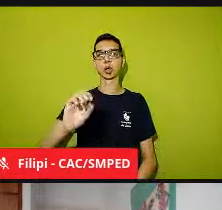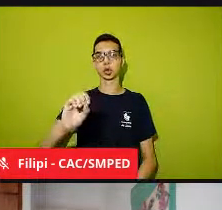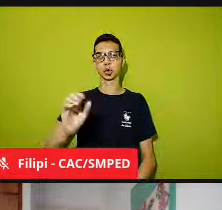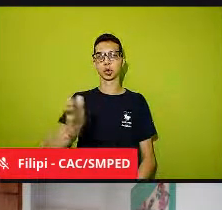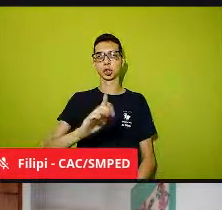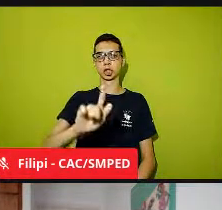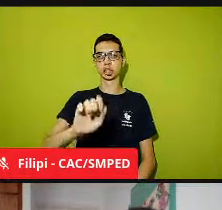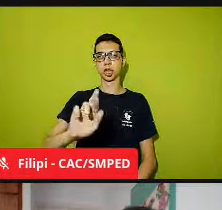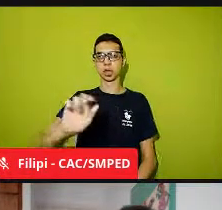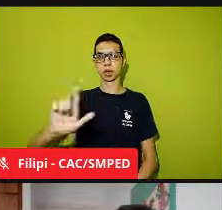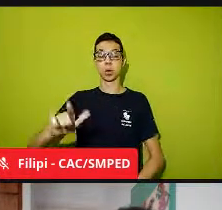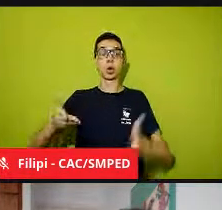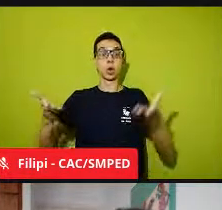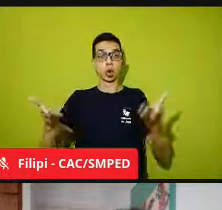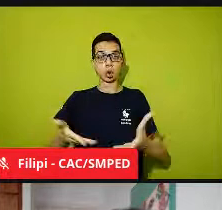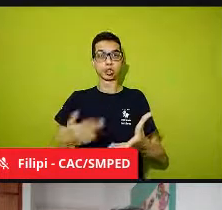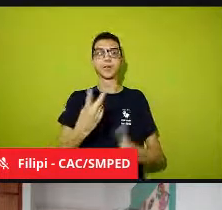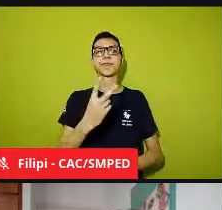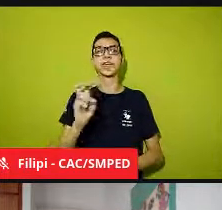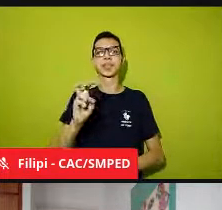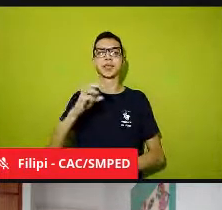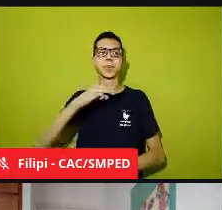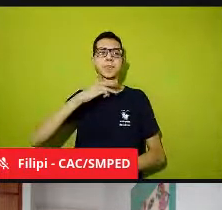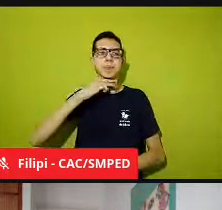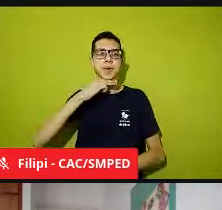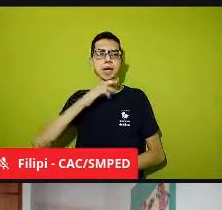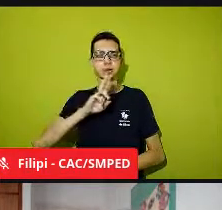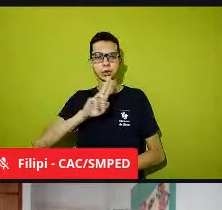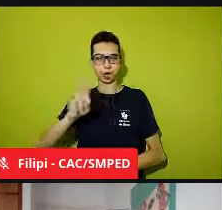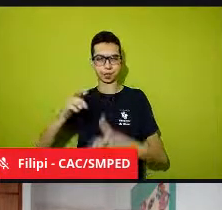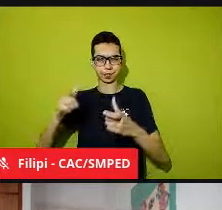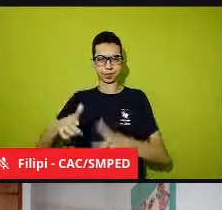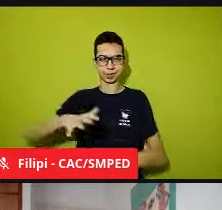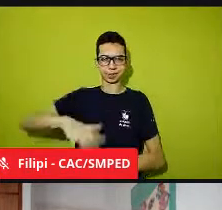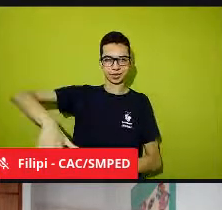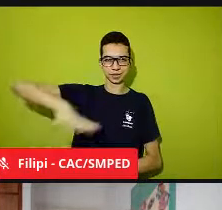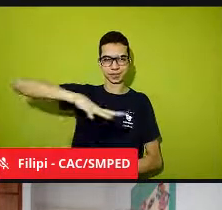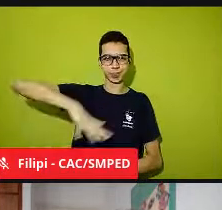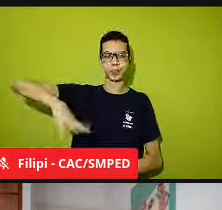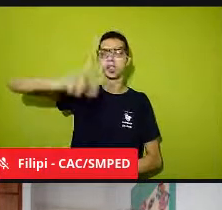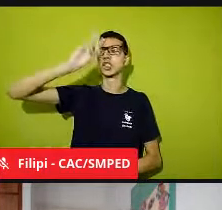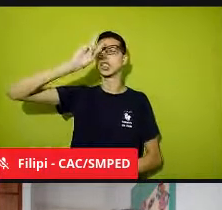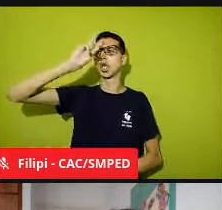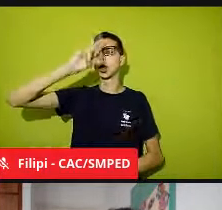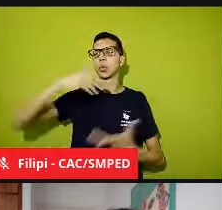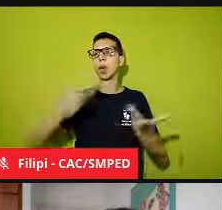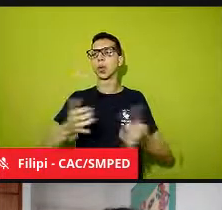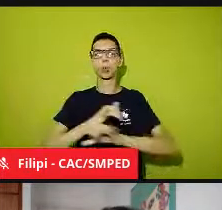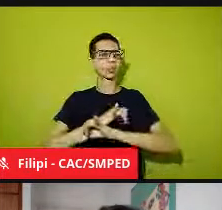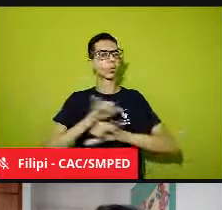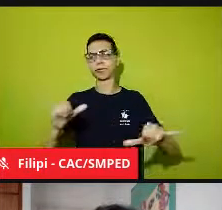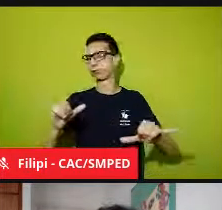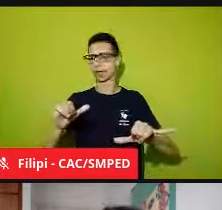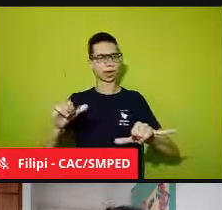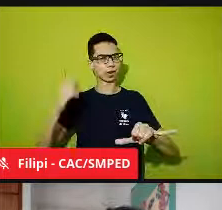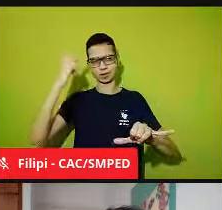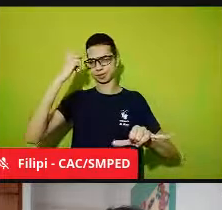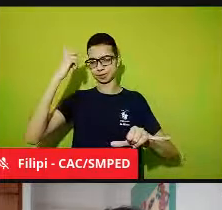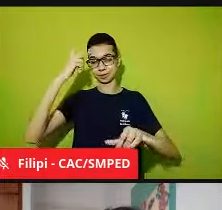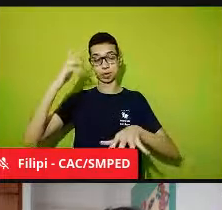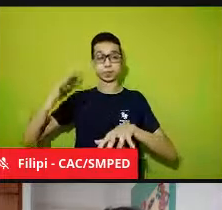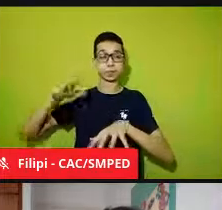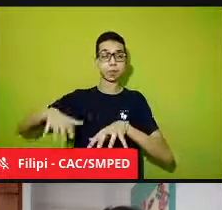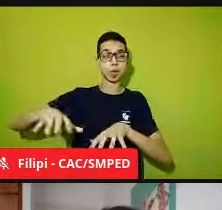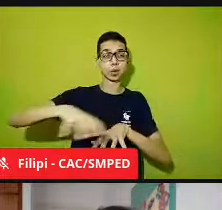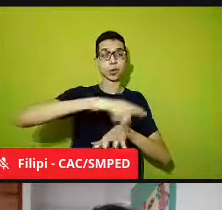hoje. Então, quais são essas histórias também que a gente não está contando, né, da cidade de São Paulo? E eu acho que esse território tem um potencial enorme